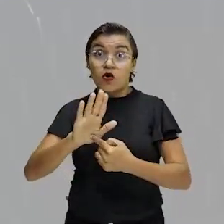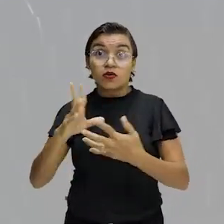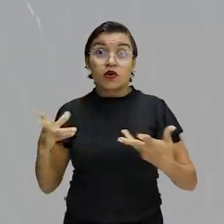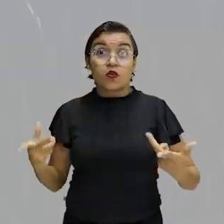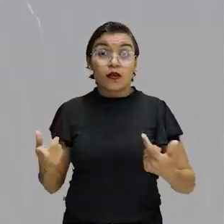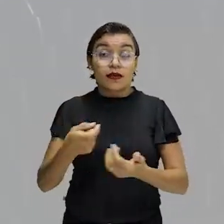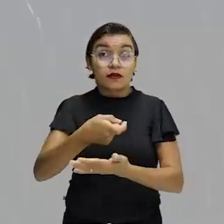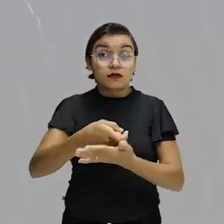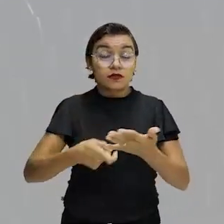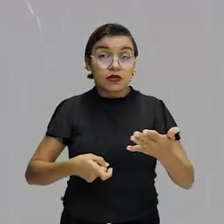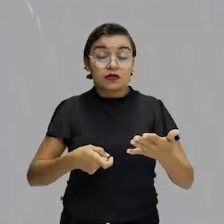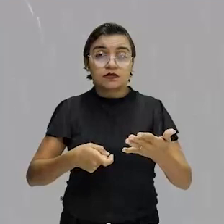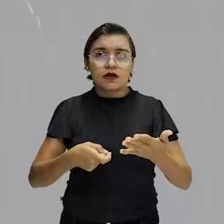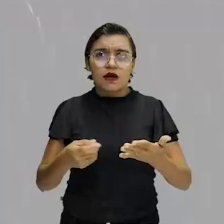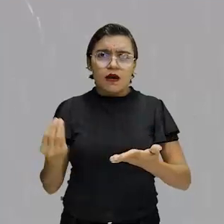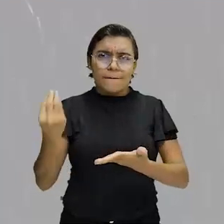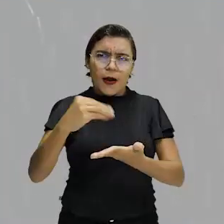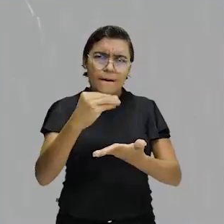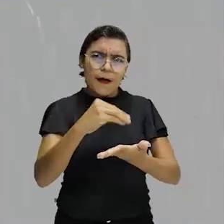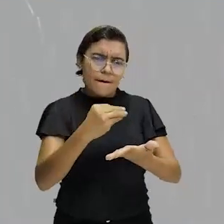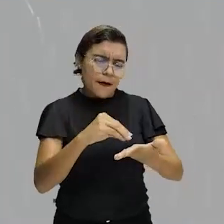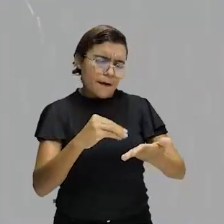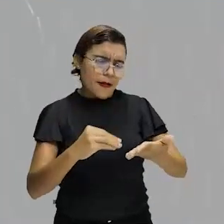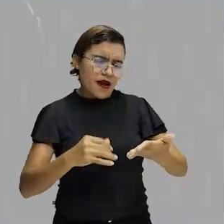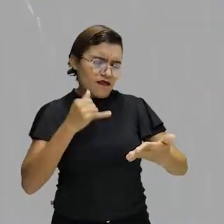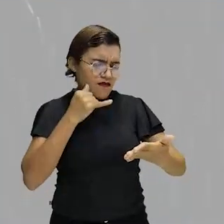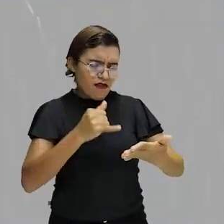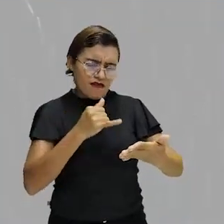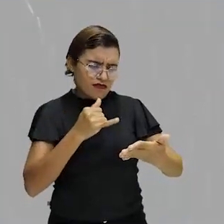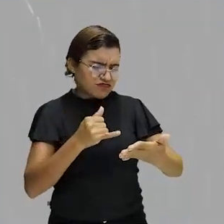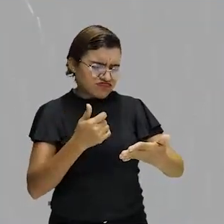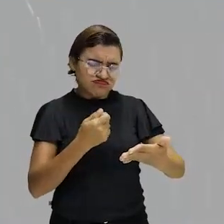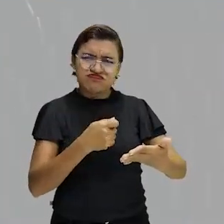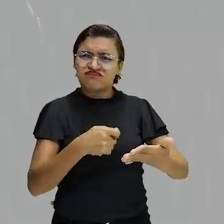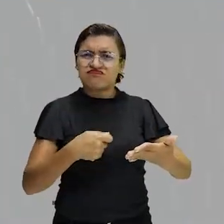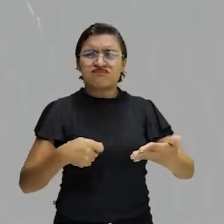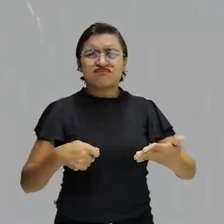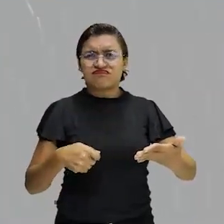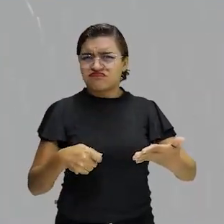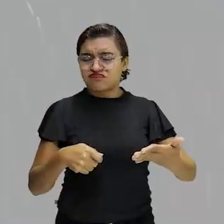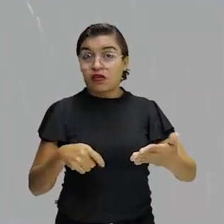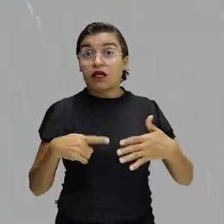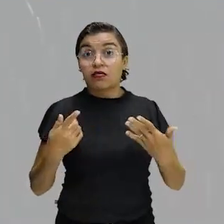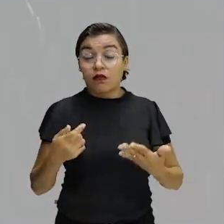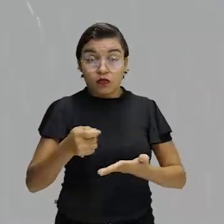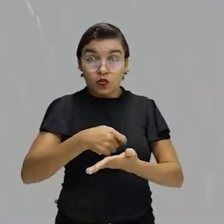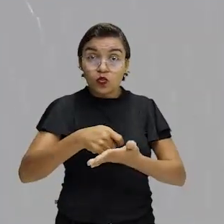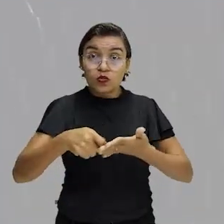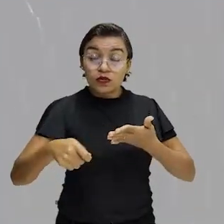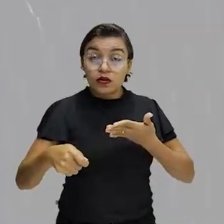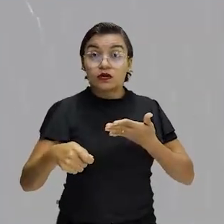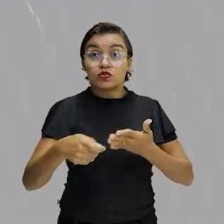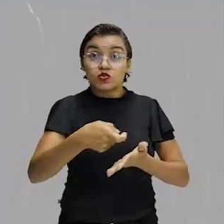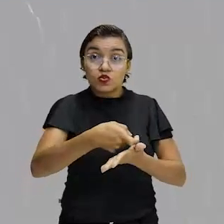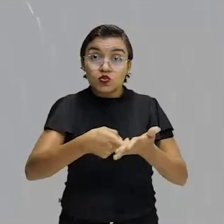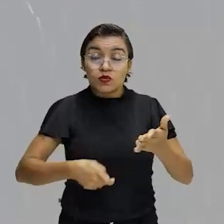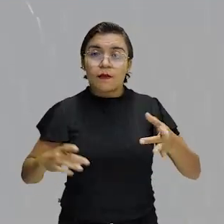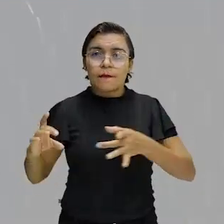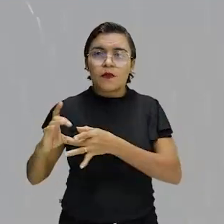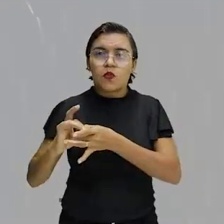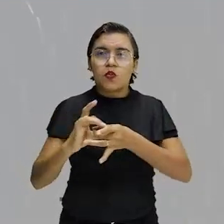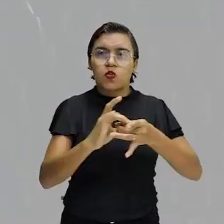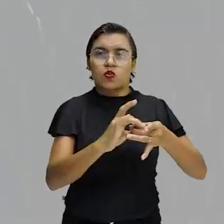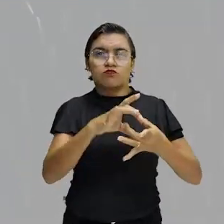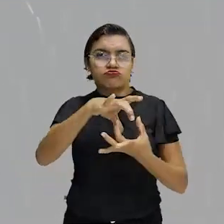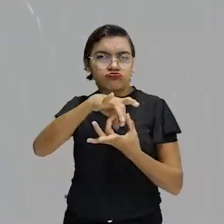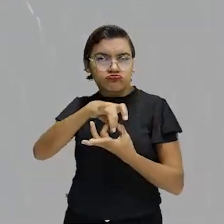eu vou acabar enchendo o meu texto com muitas coisas desnecessárias. Então, para eu escrever um texto coeso, um texto